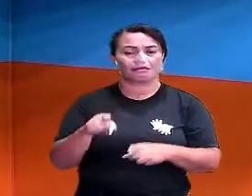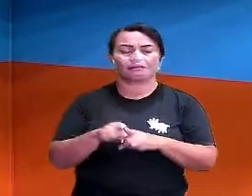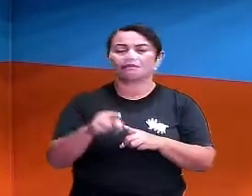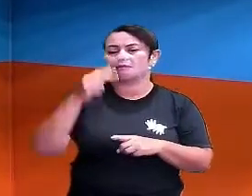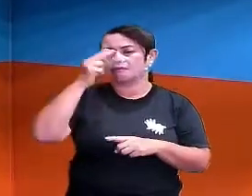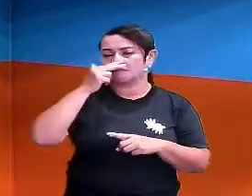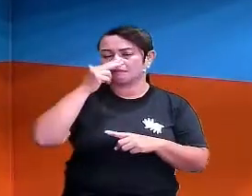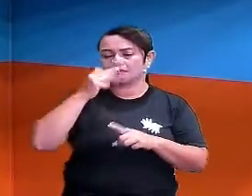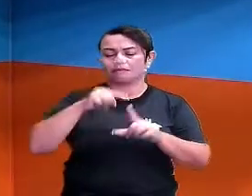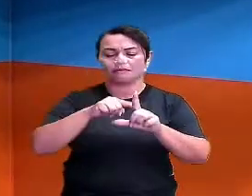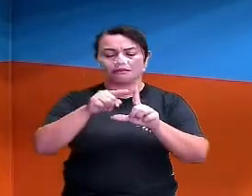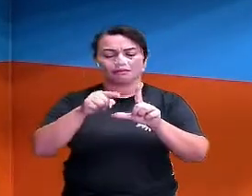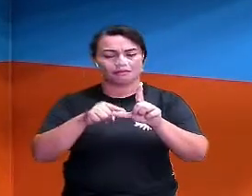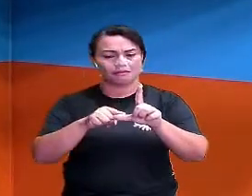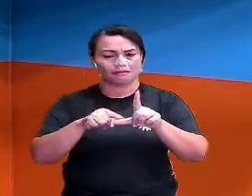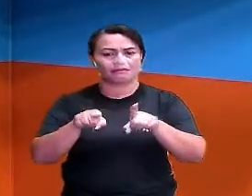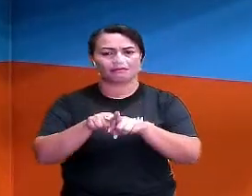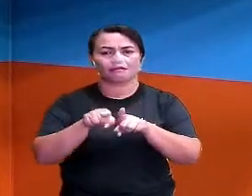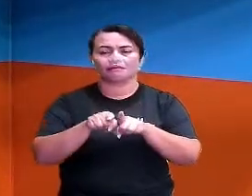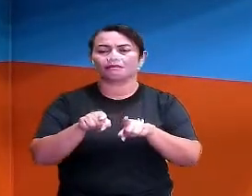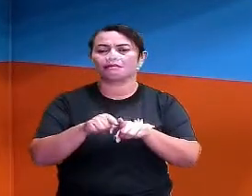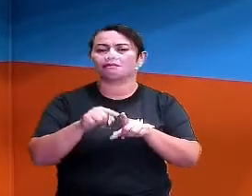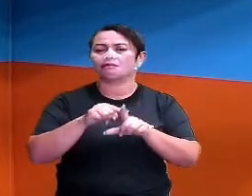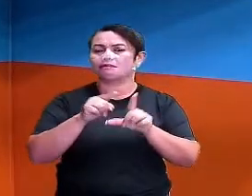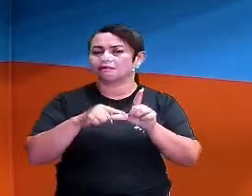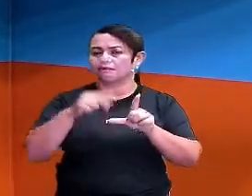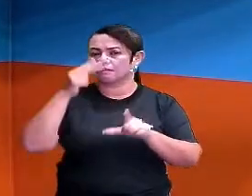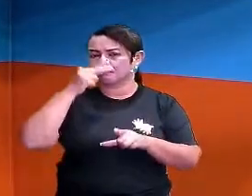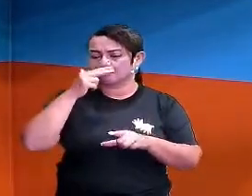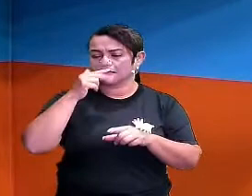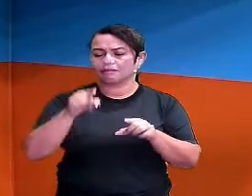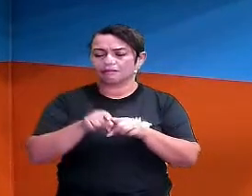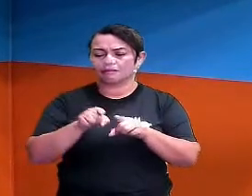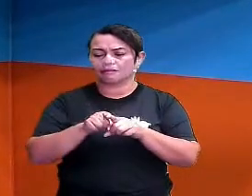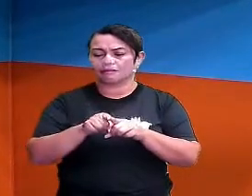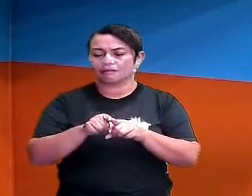mesmas medidas nos ângulos e tem as mesmas medidas